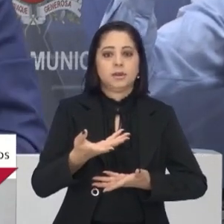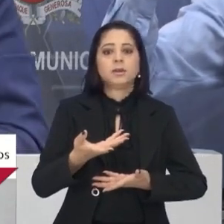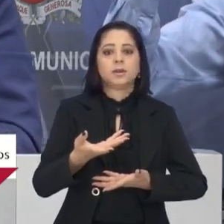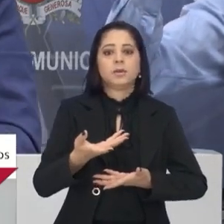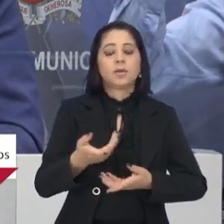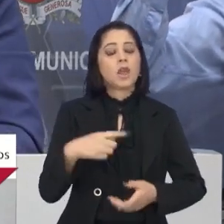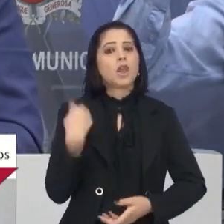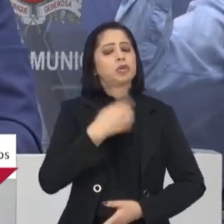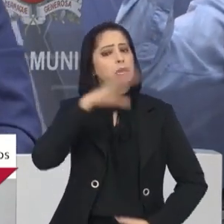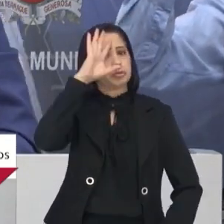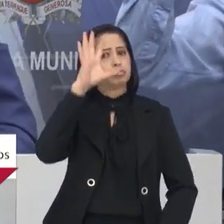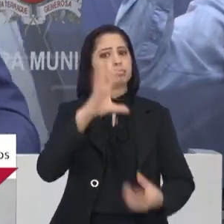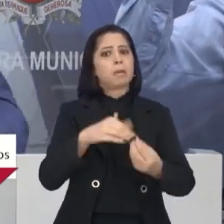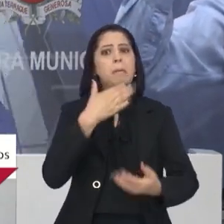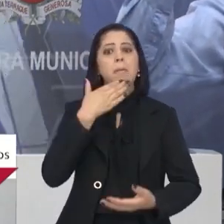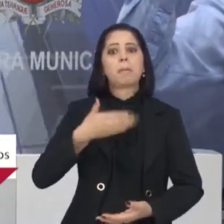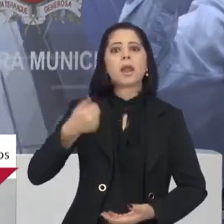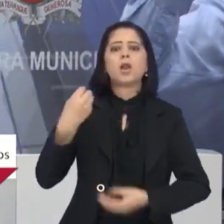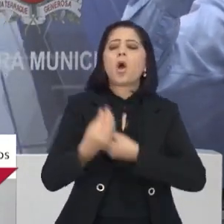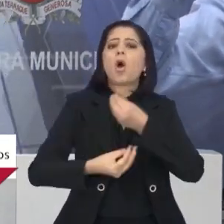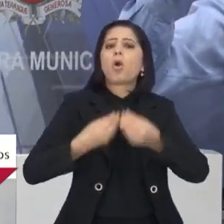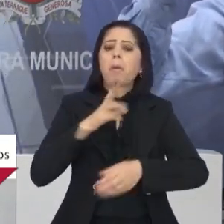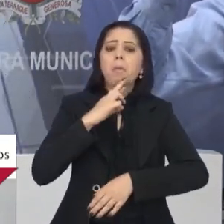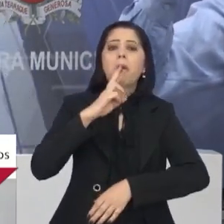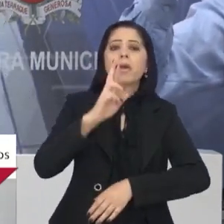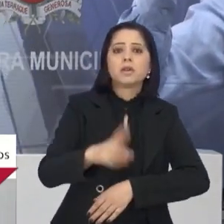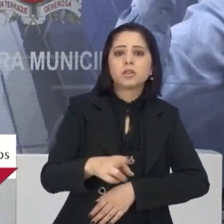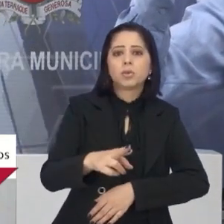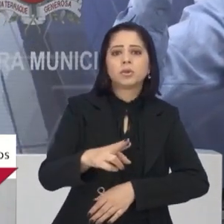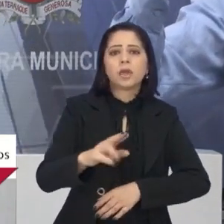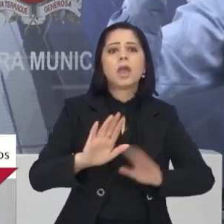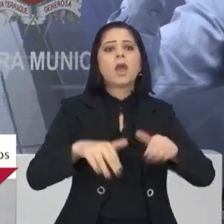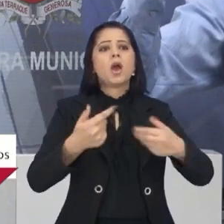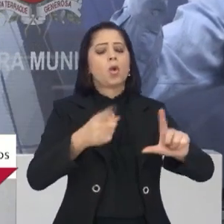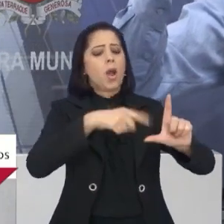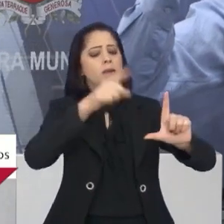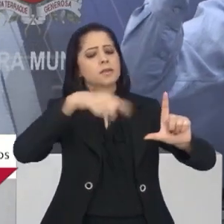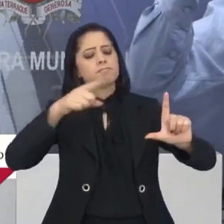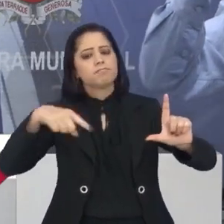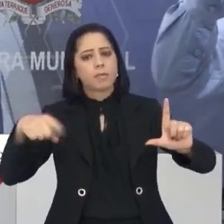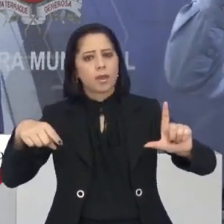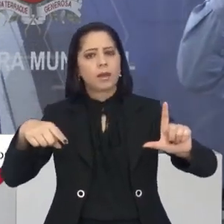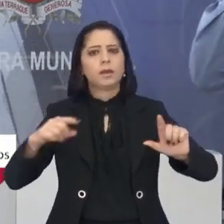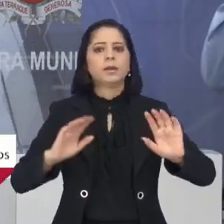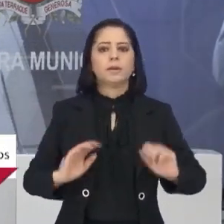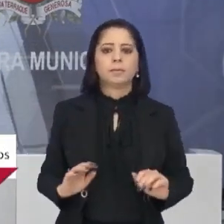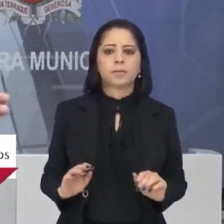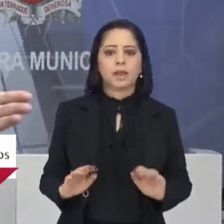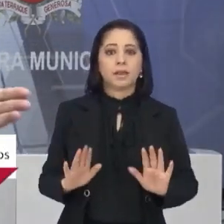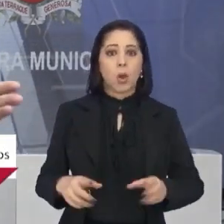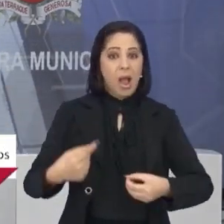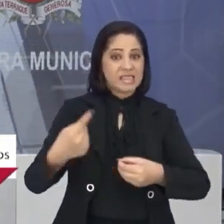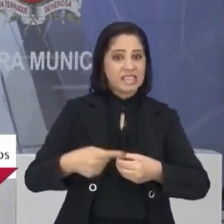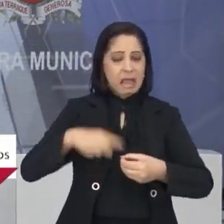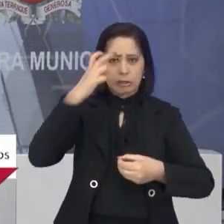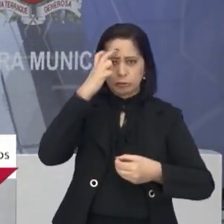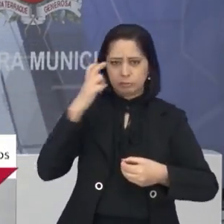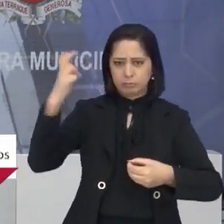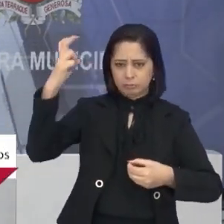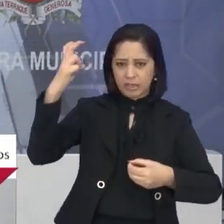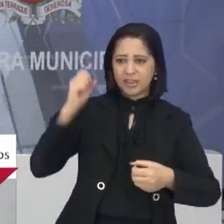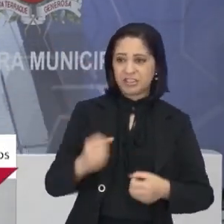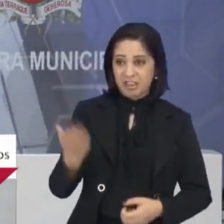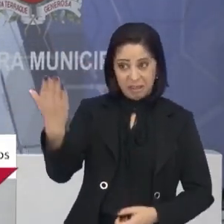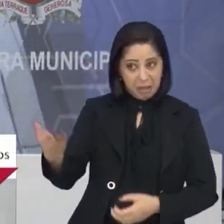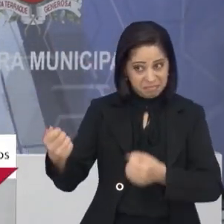para que a gente possa entender também melhor como que nós podemos responder Quais são os dados e aí quando a gente fala de cidade inteligente Letícia senhora